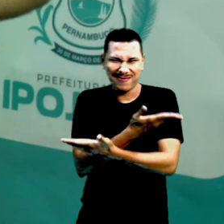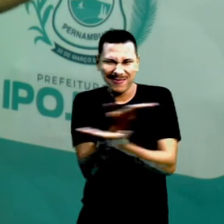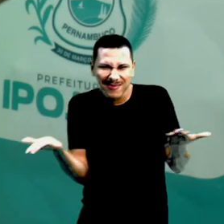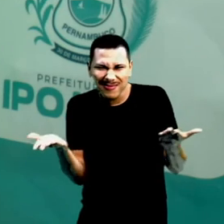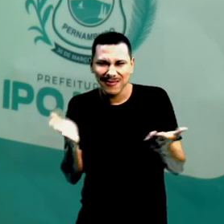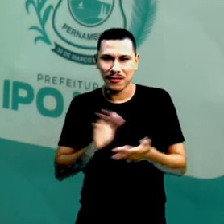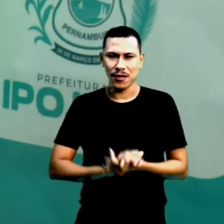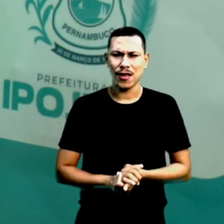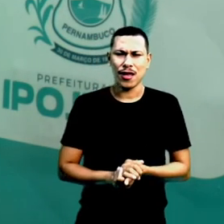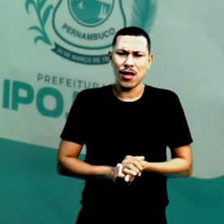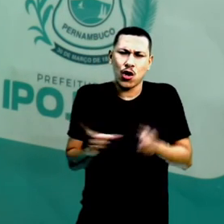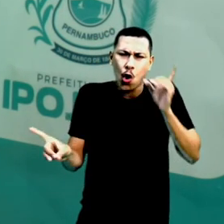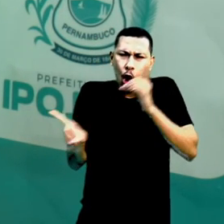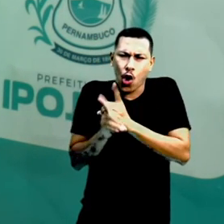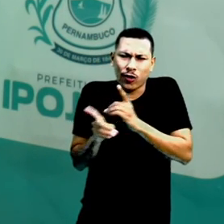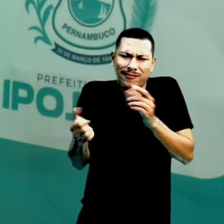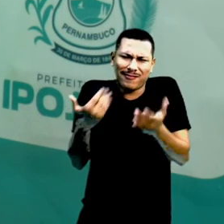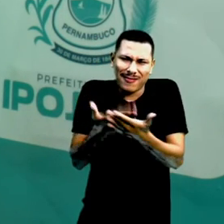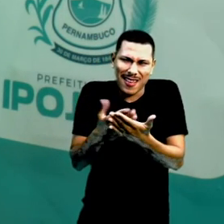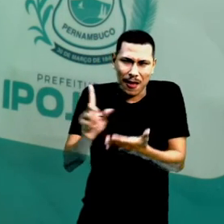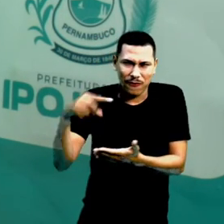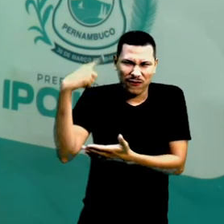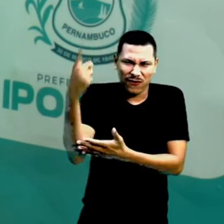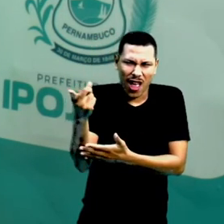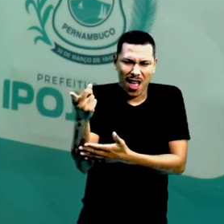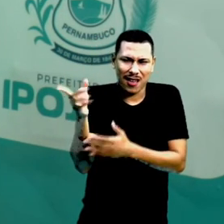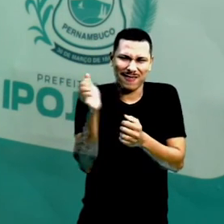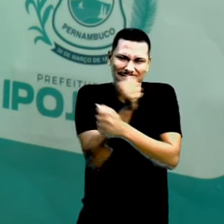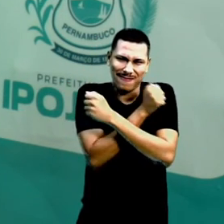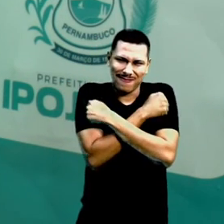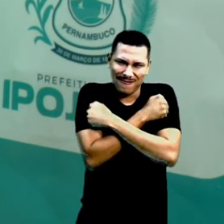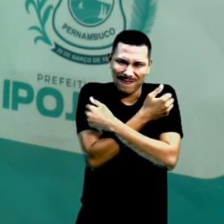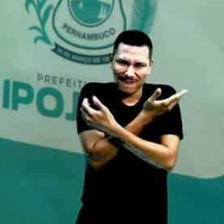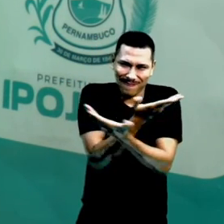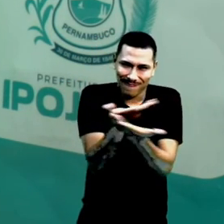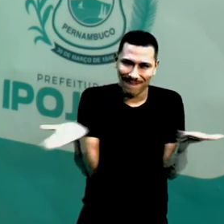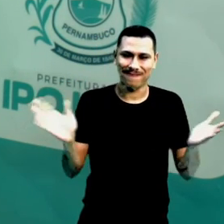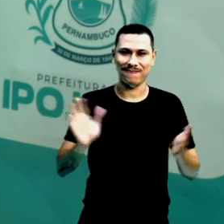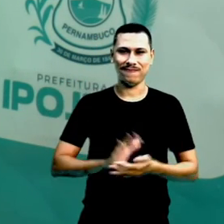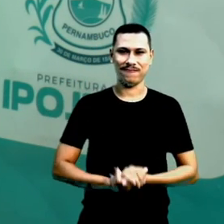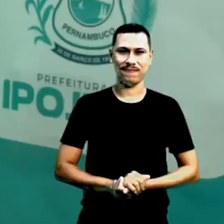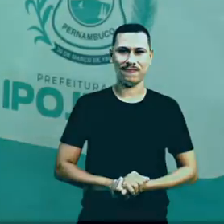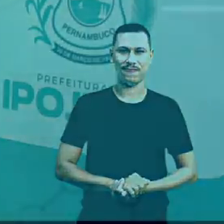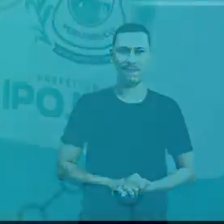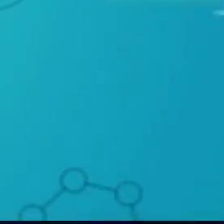a todos. Nos vemos na próxima aula. Fiquem com Deus e um abraço.